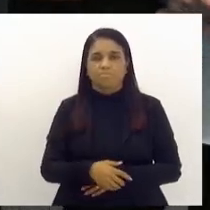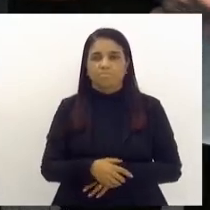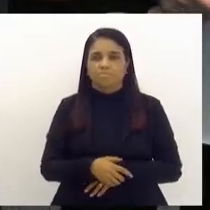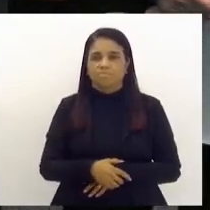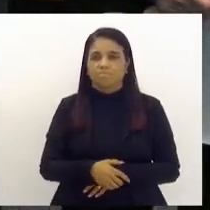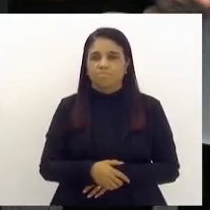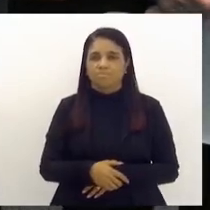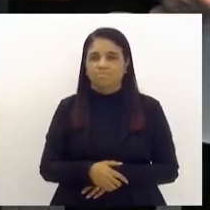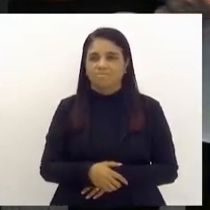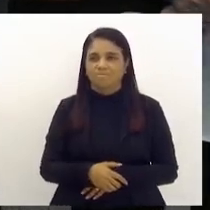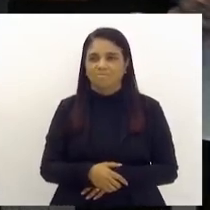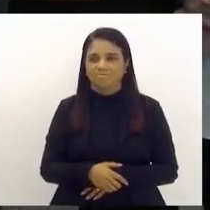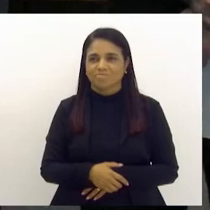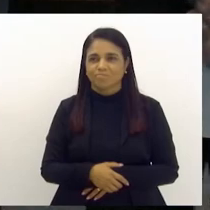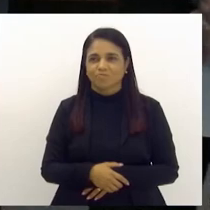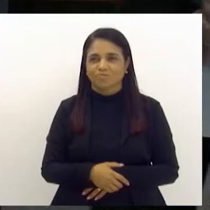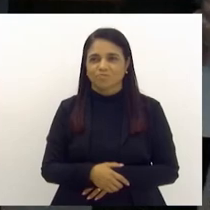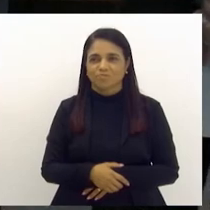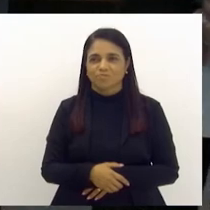Não estou aqui